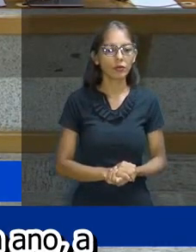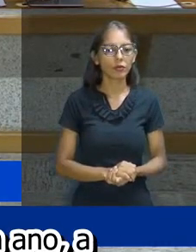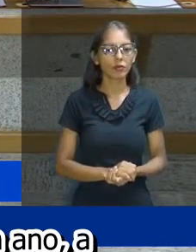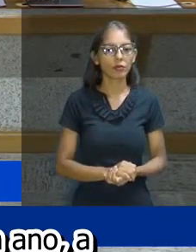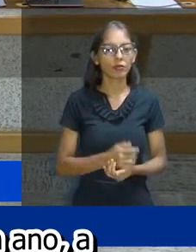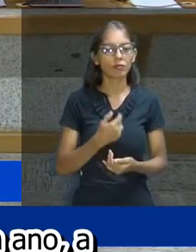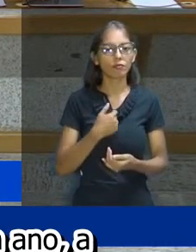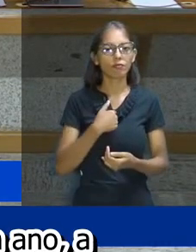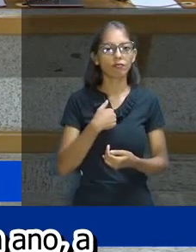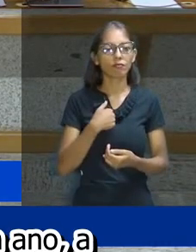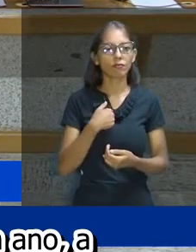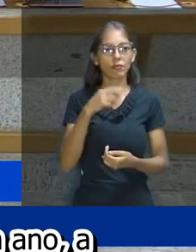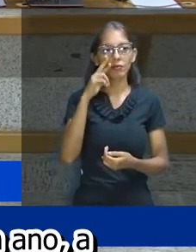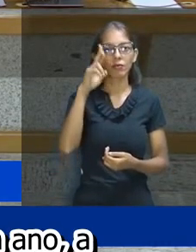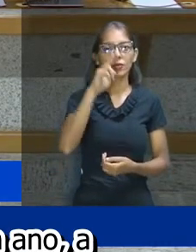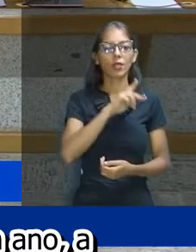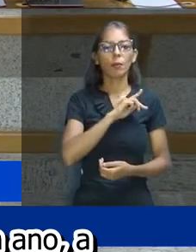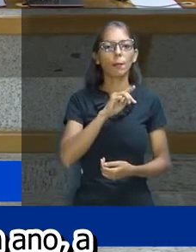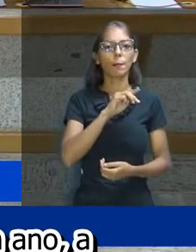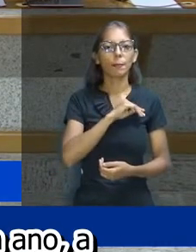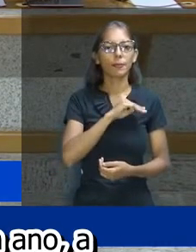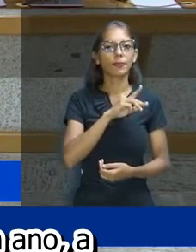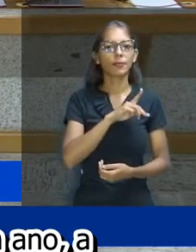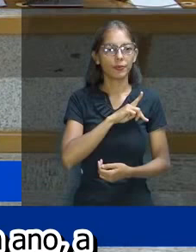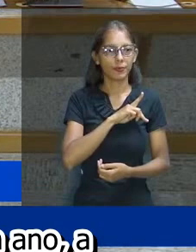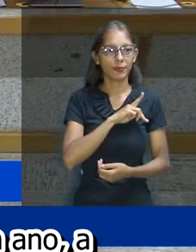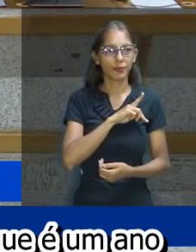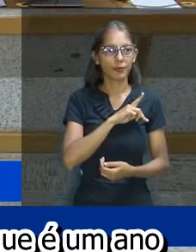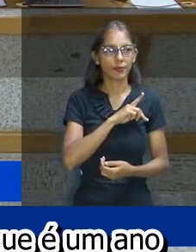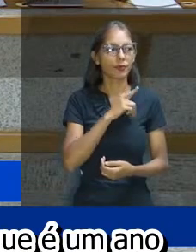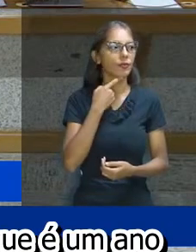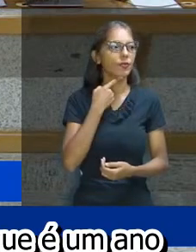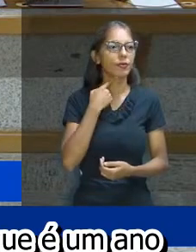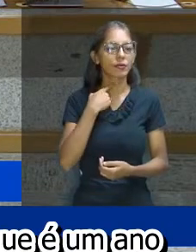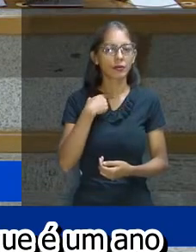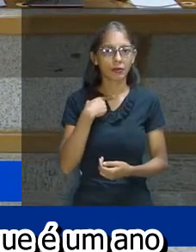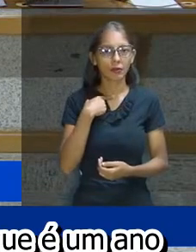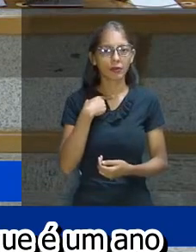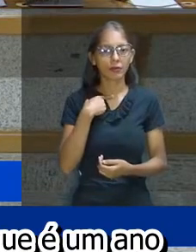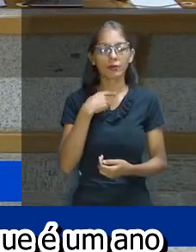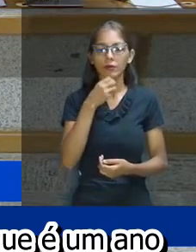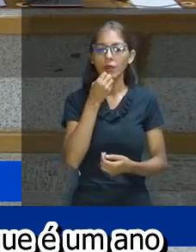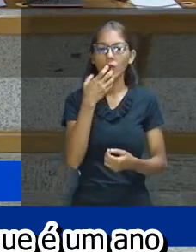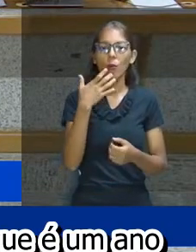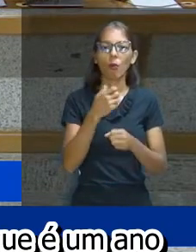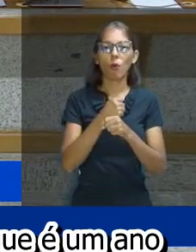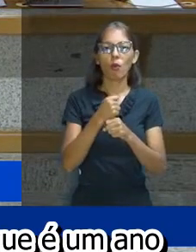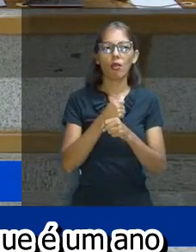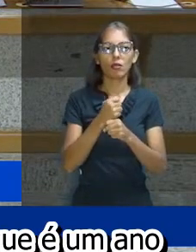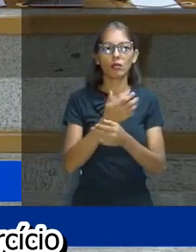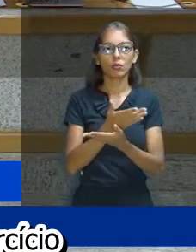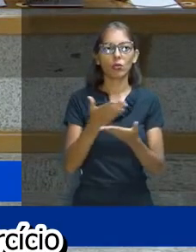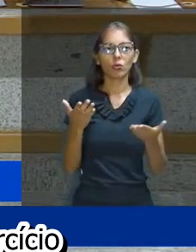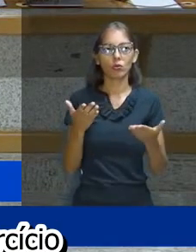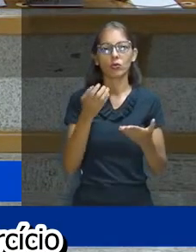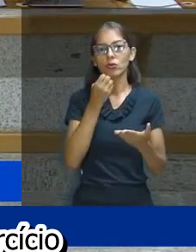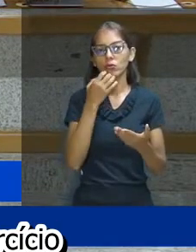aqui o desejo de um bom ano a todos, um bom trabalho, principalmente considerando